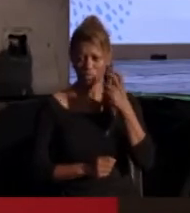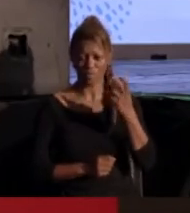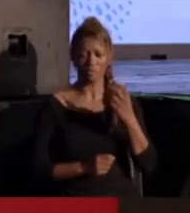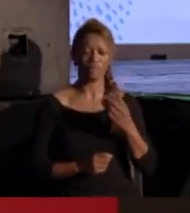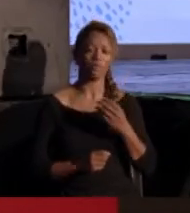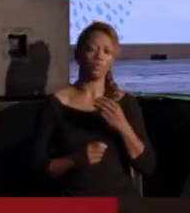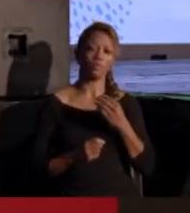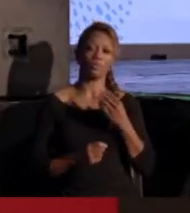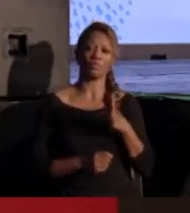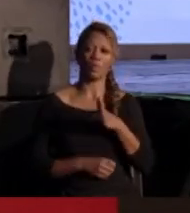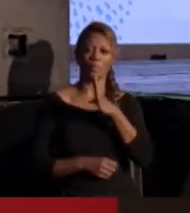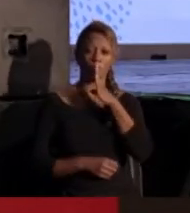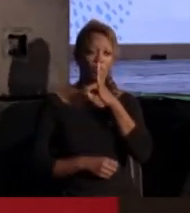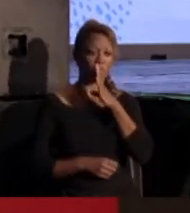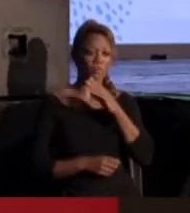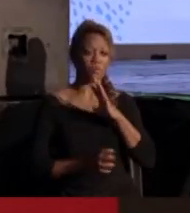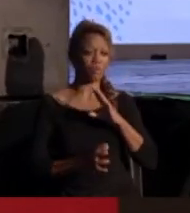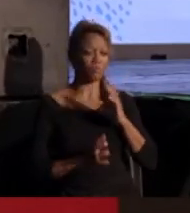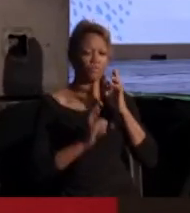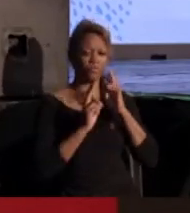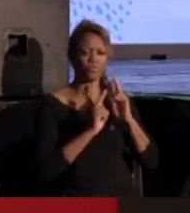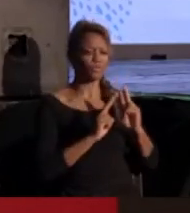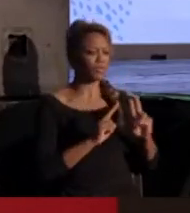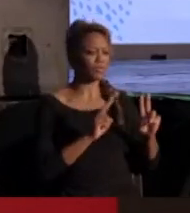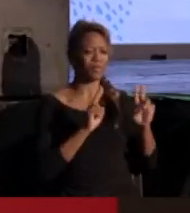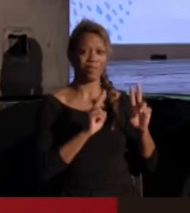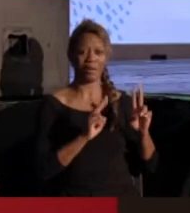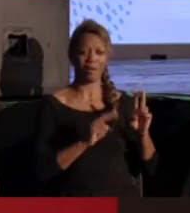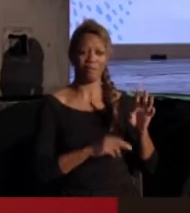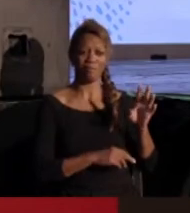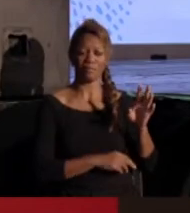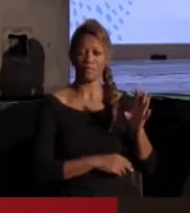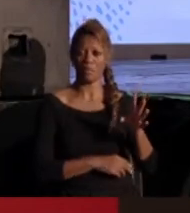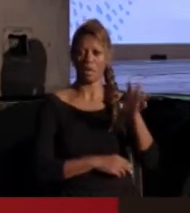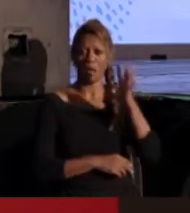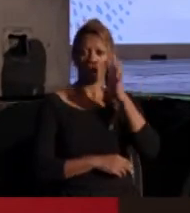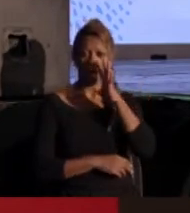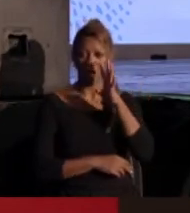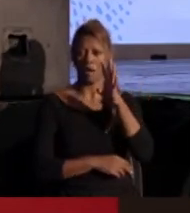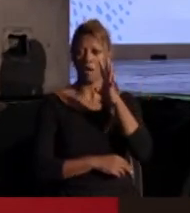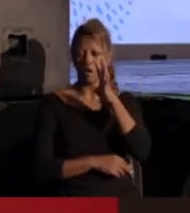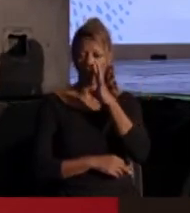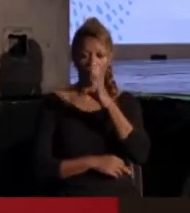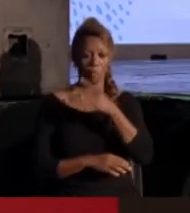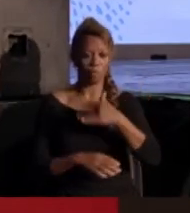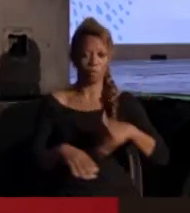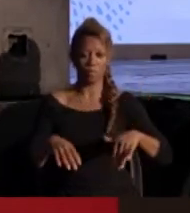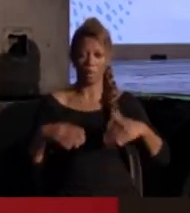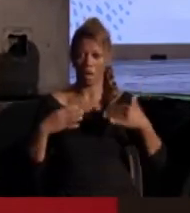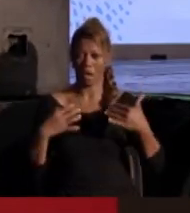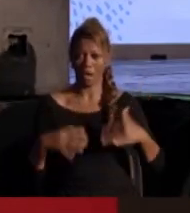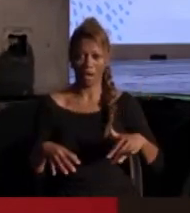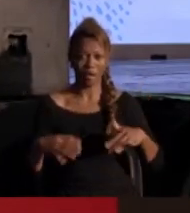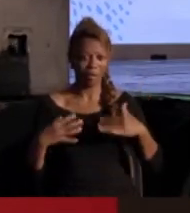E é quando eu chego lá, em Moçambique, eu me admirava. Os meus alunos falavam magnificamente